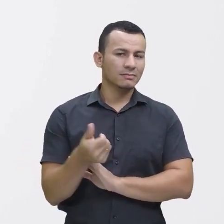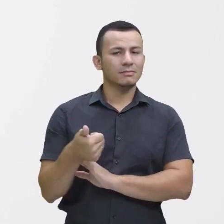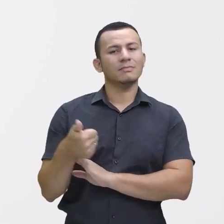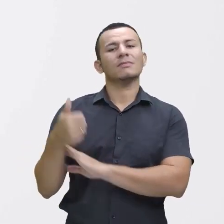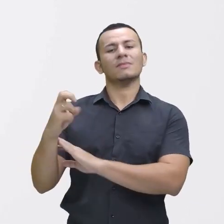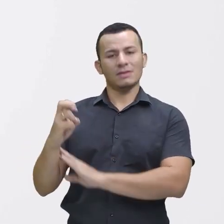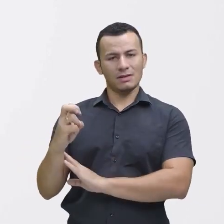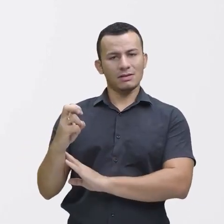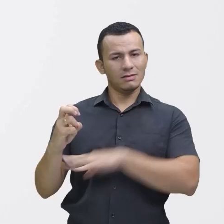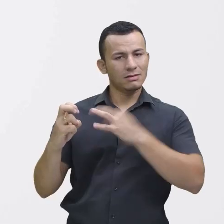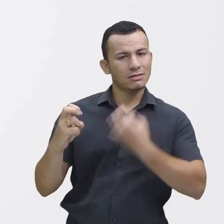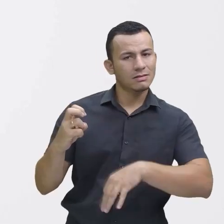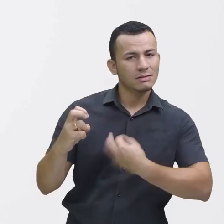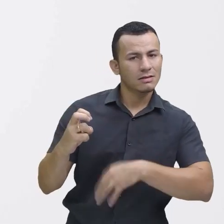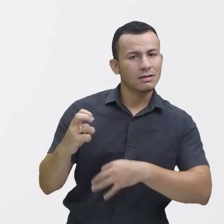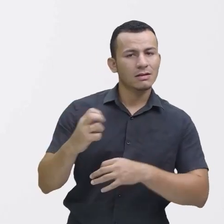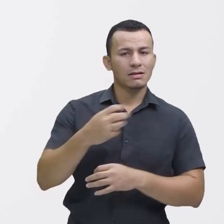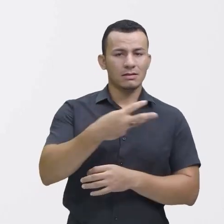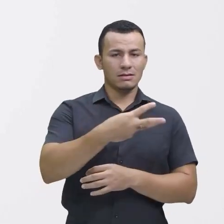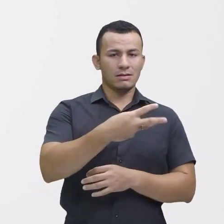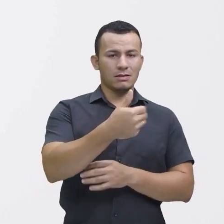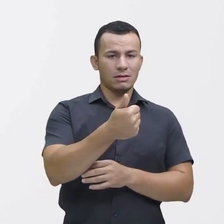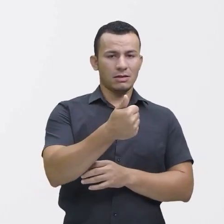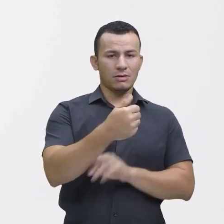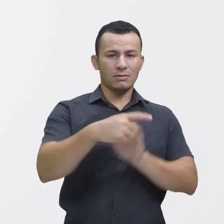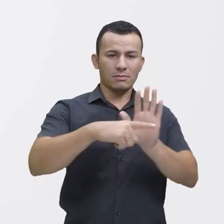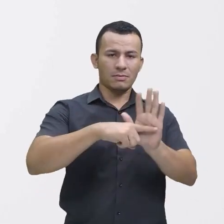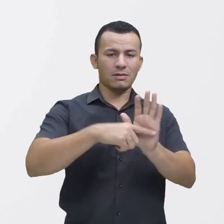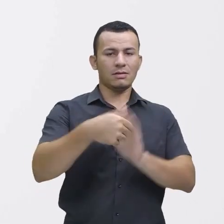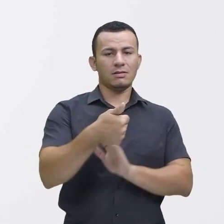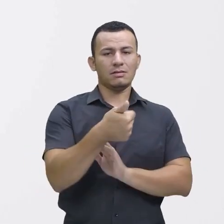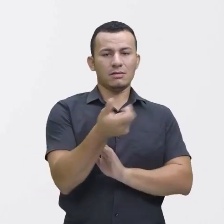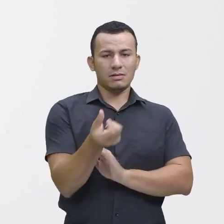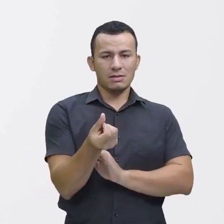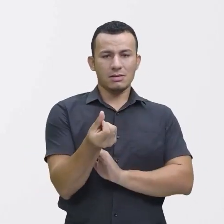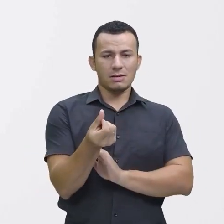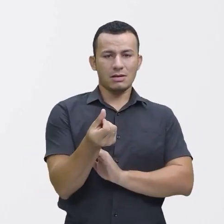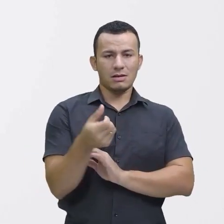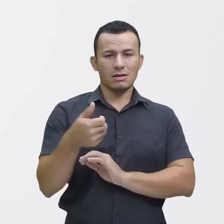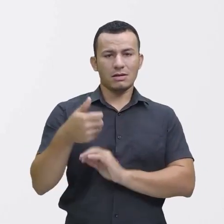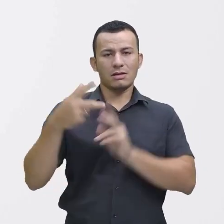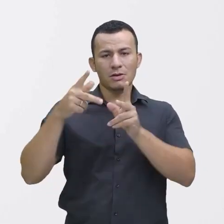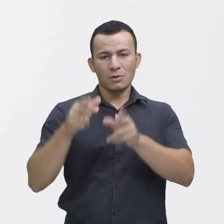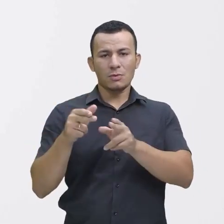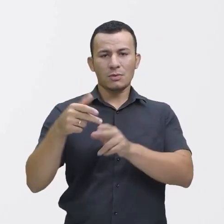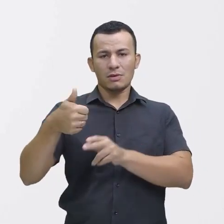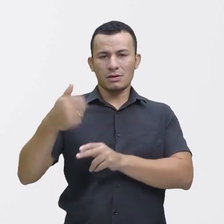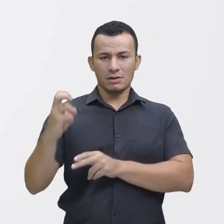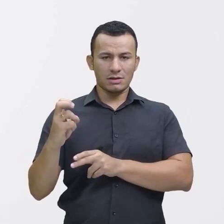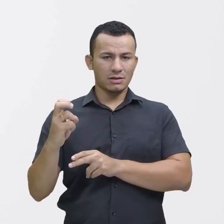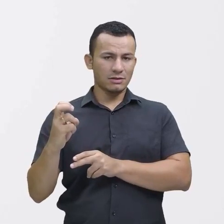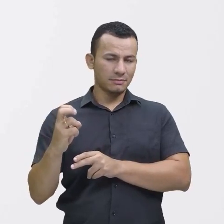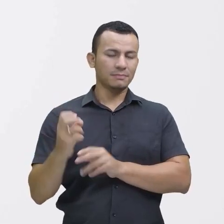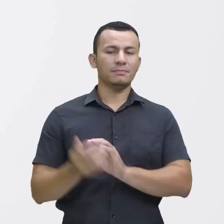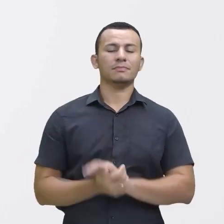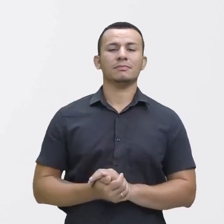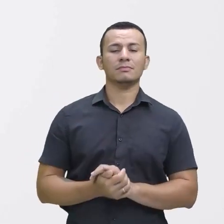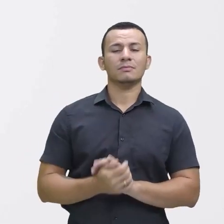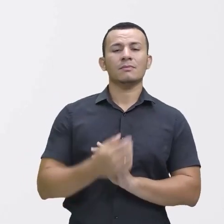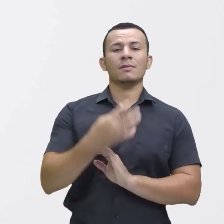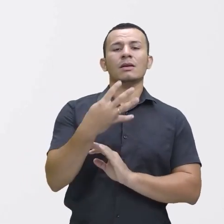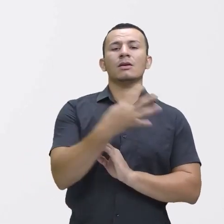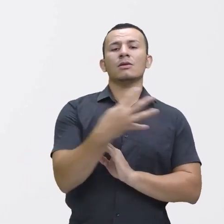15, é isso? 31 menos 16 é igual a 15? Muito bem. Agora vamos para 44